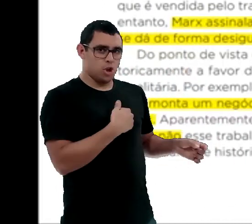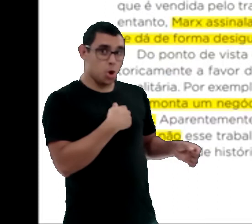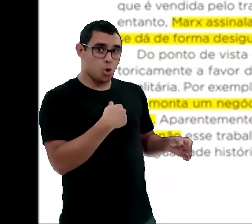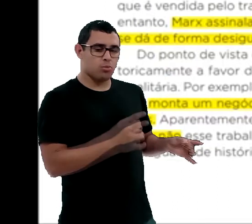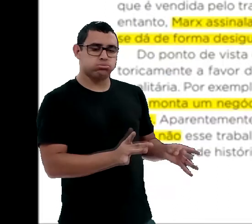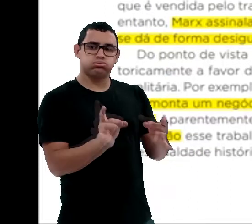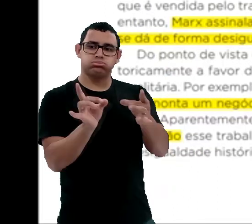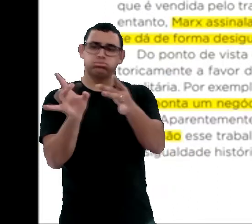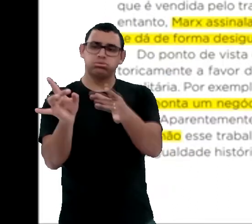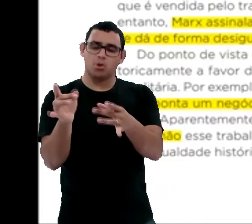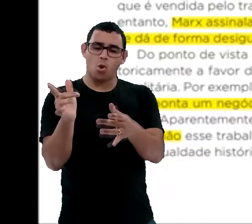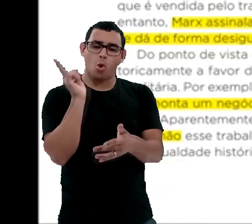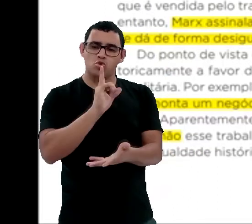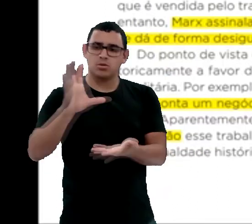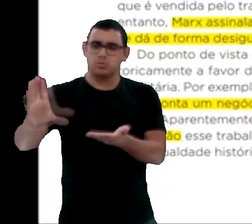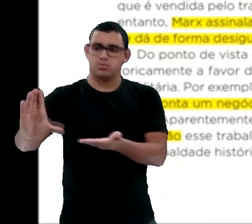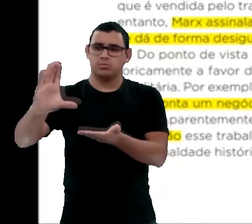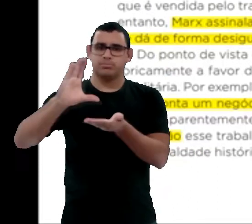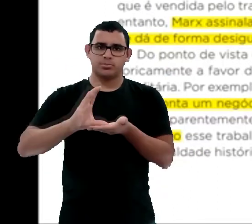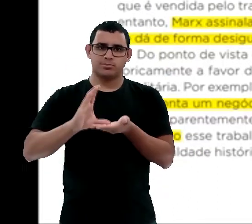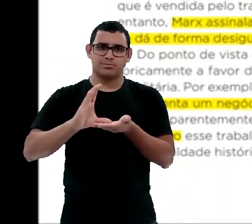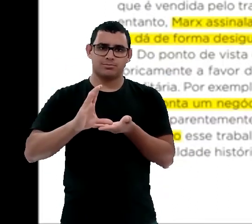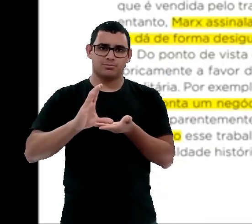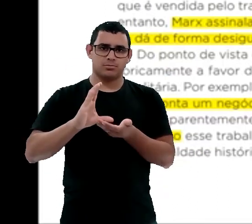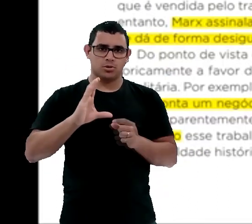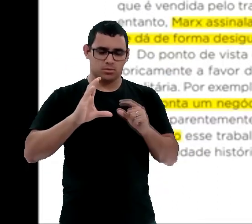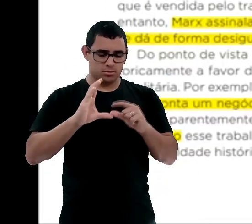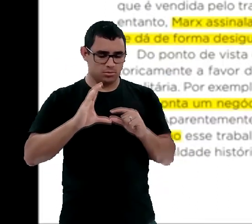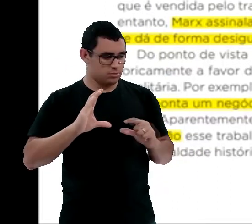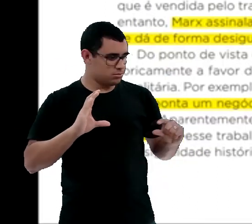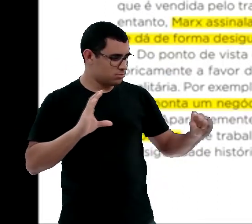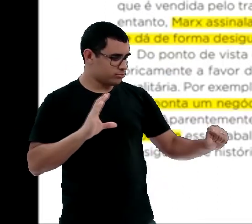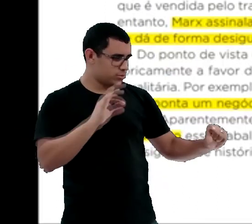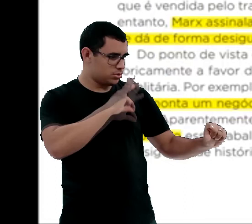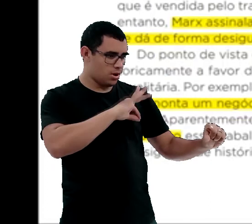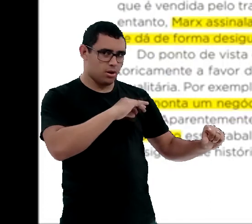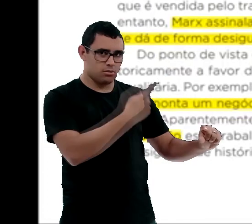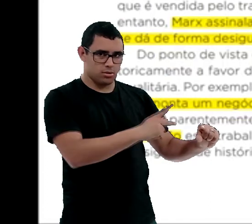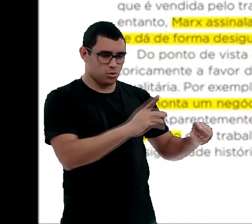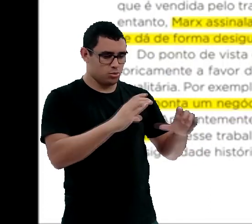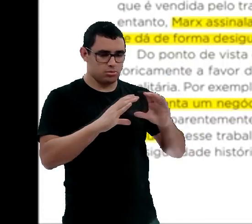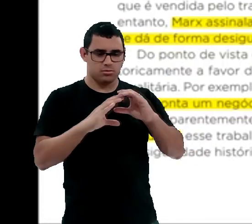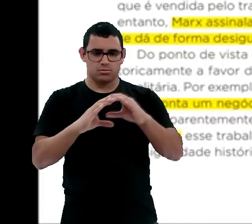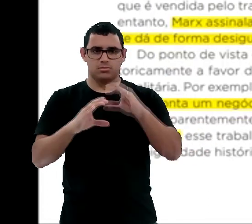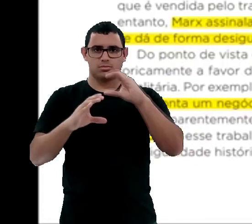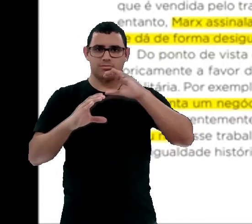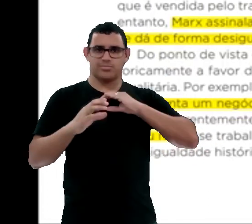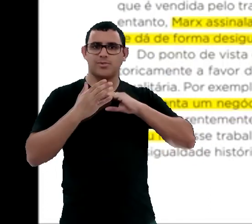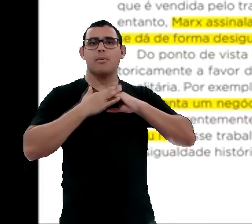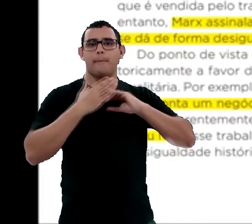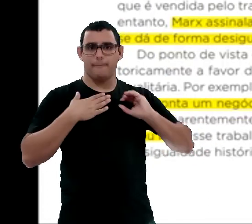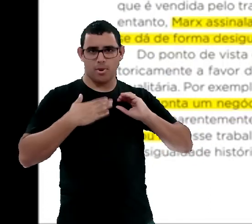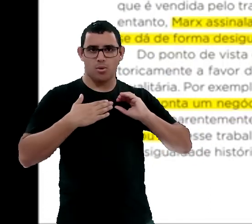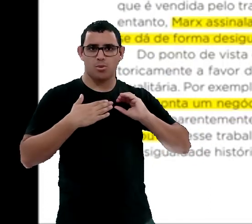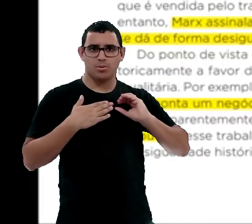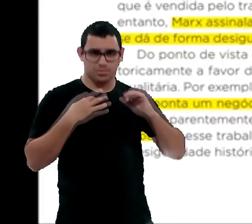que não é igual essa prática, não é justa, porque quem tem o capital é o capitalista, quem tem dinheiro.